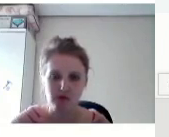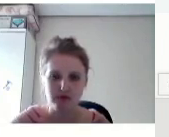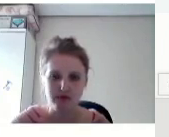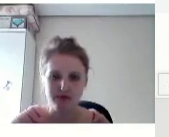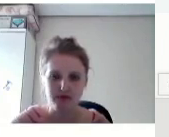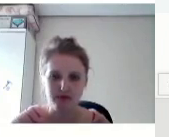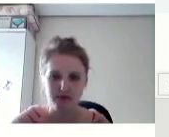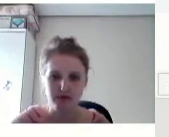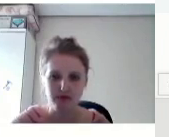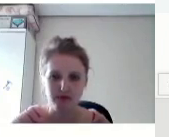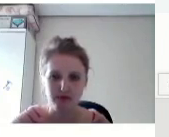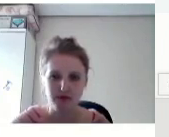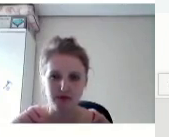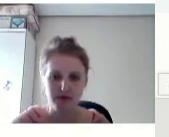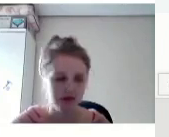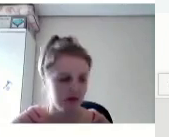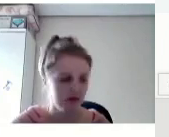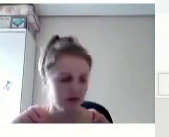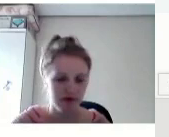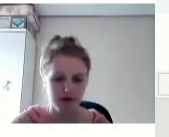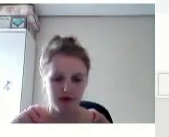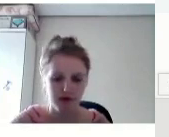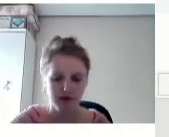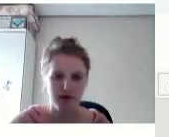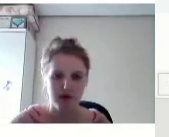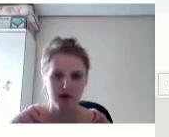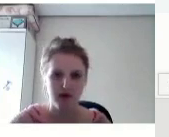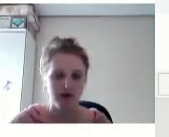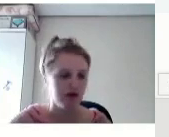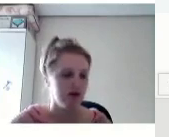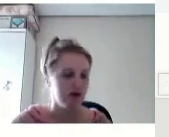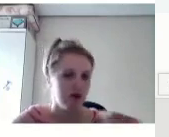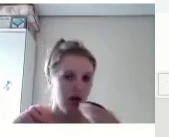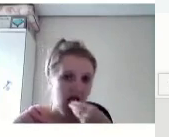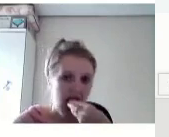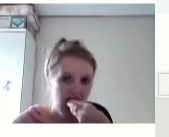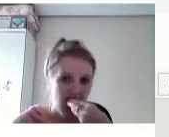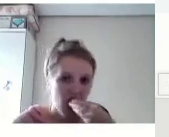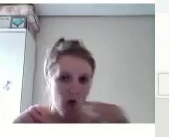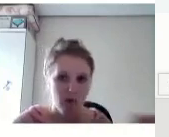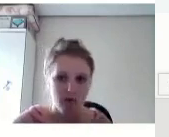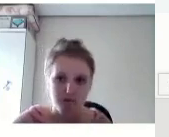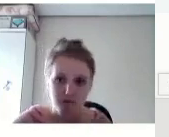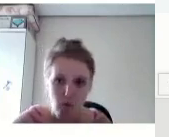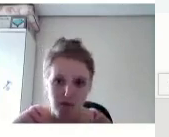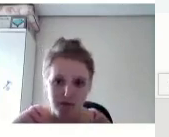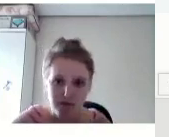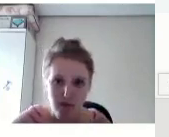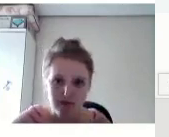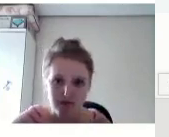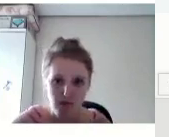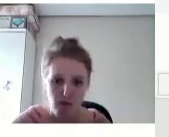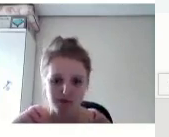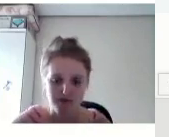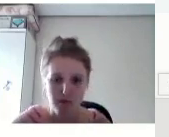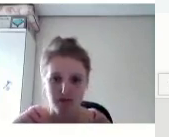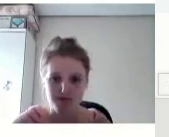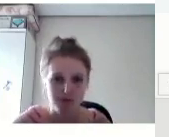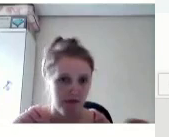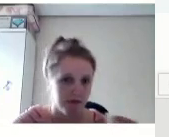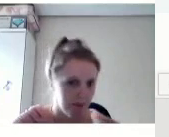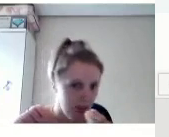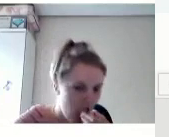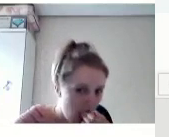essa que eu acabei de mostrar, em termos das derivadas funcionais, comparando esta equação com essa daqui, eu já consigo identificar quem são as